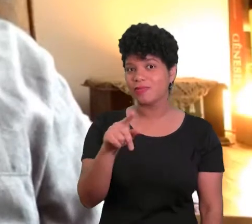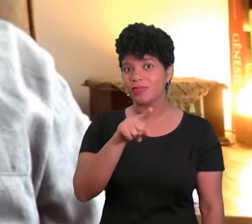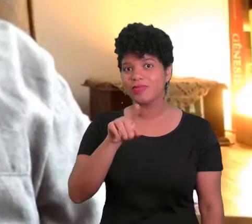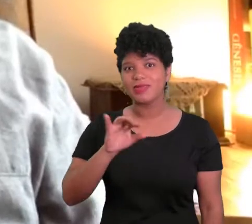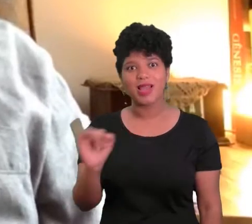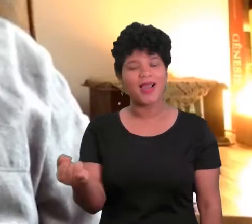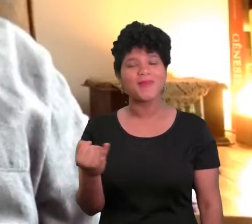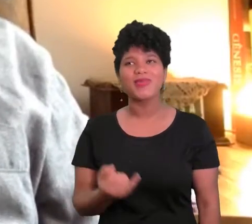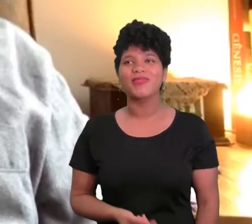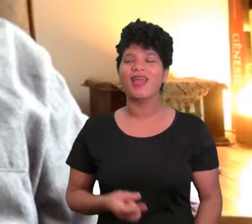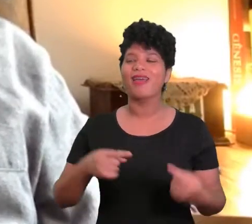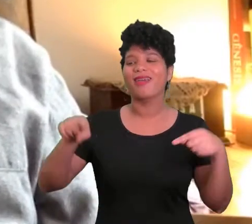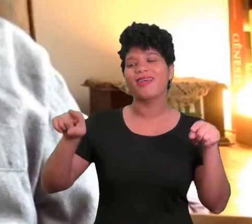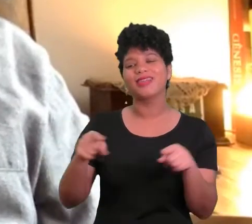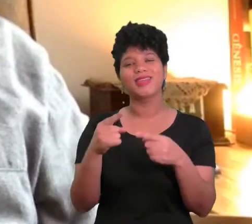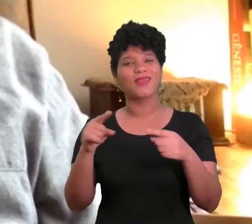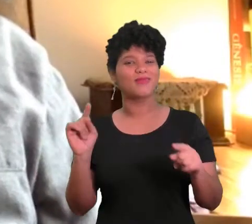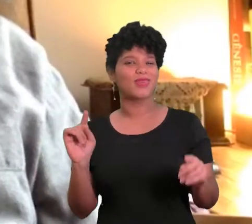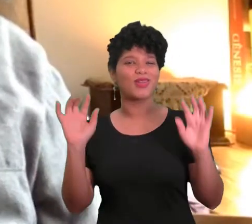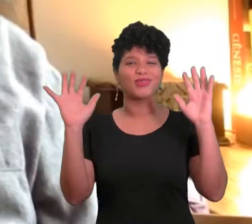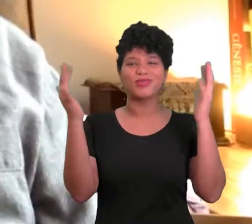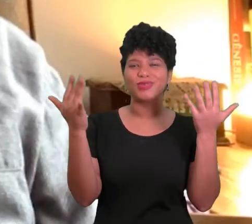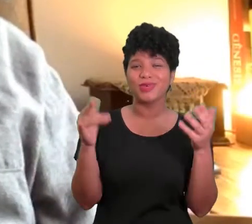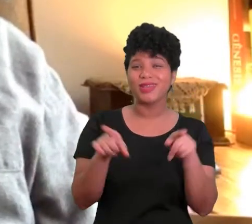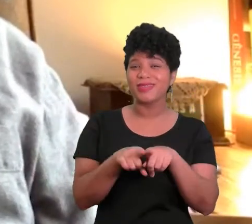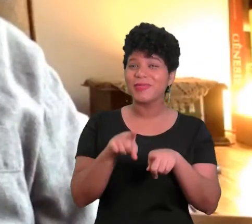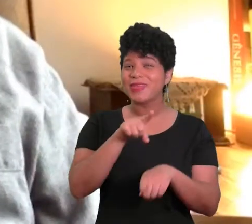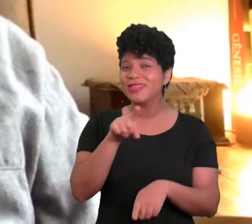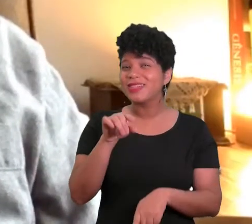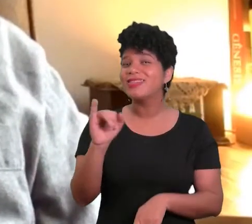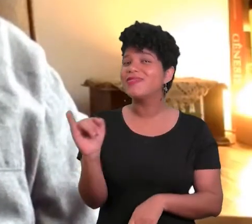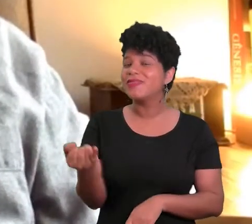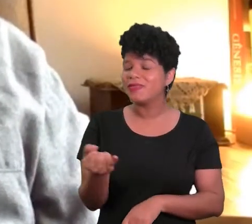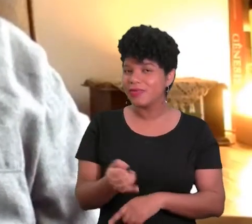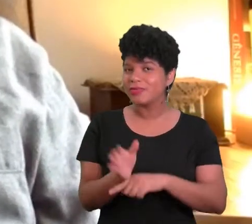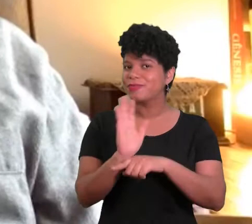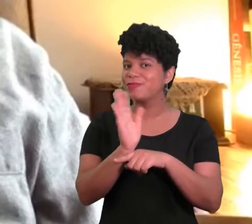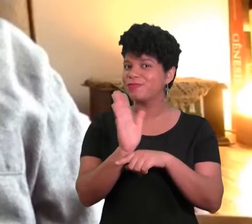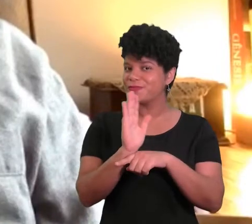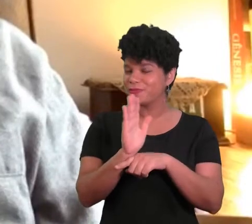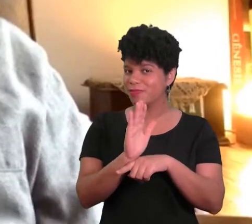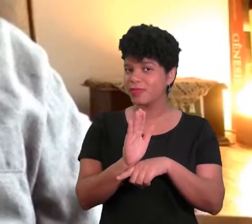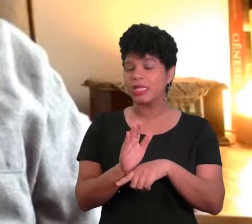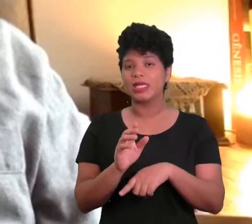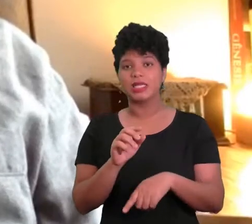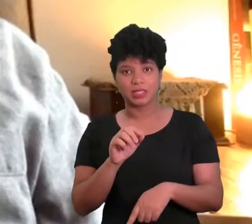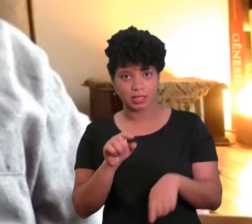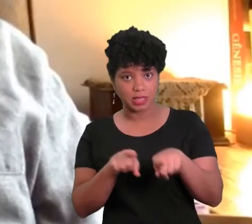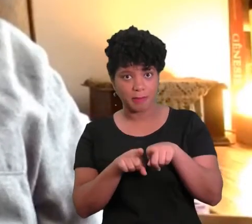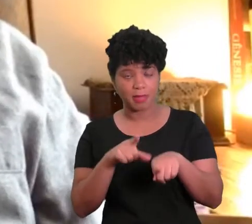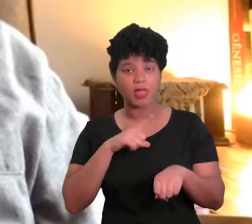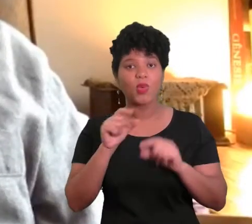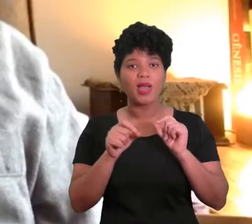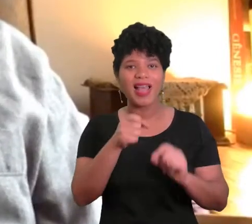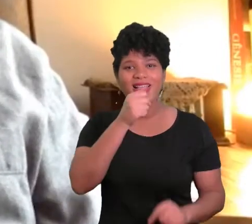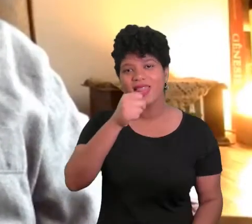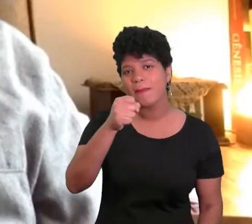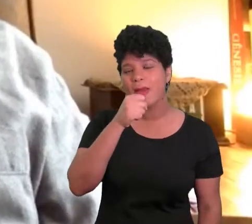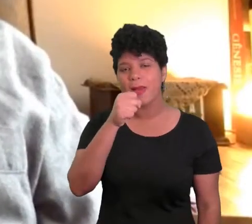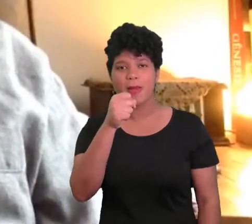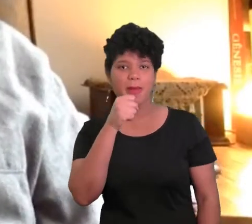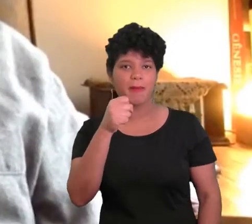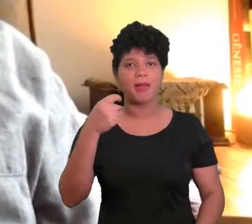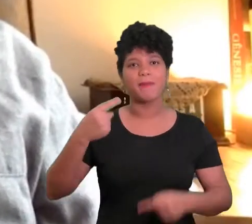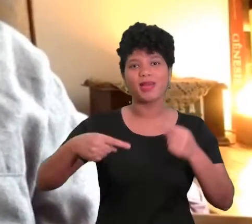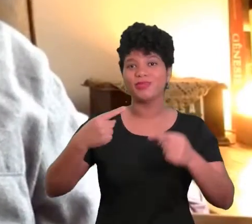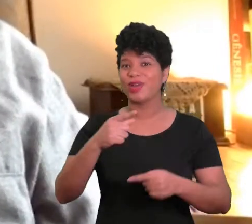performances musicais, aproveitem os filmes disponibilizados e aproveitem os debates que vão ser realizados. E